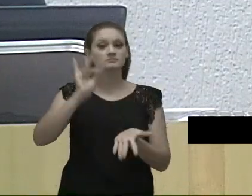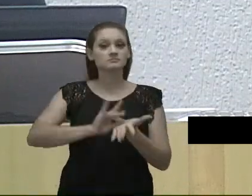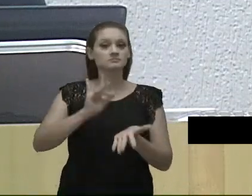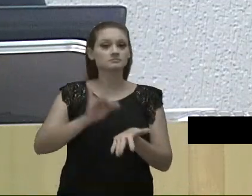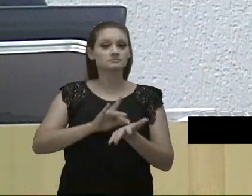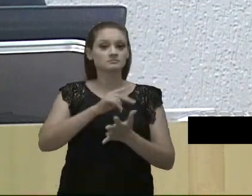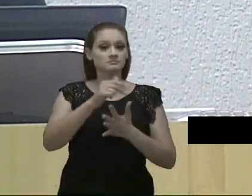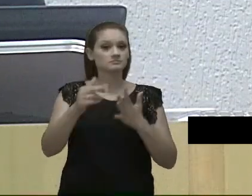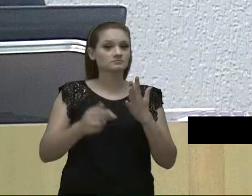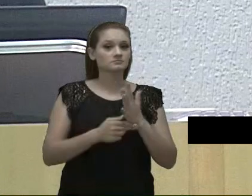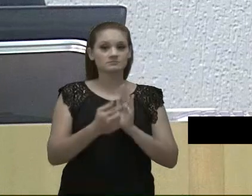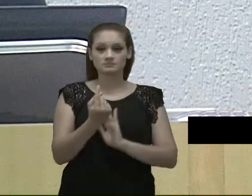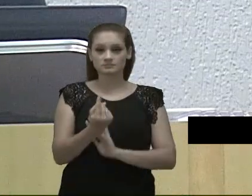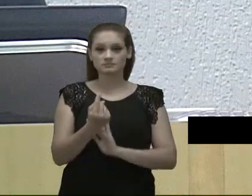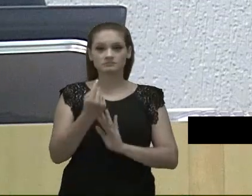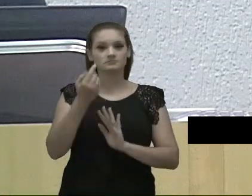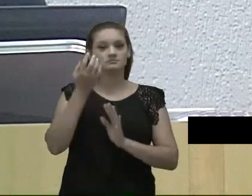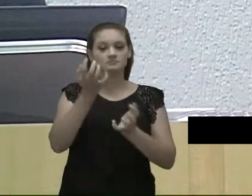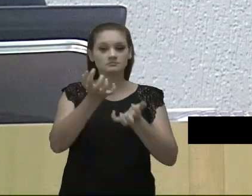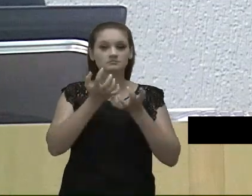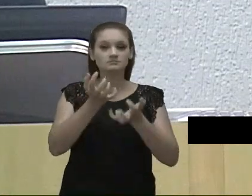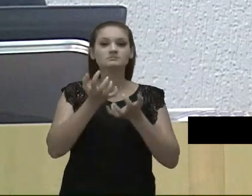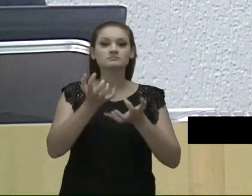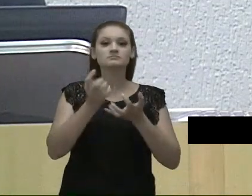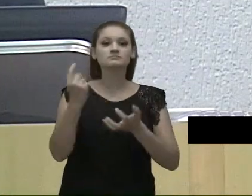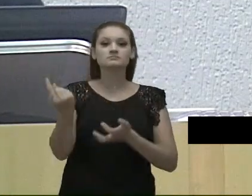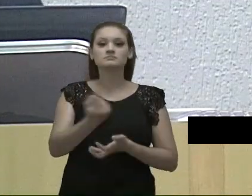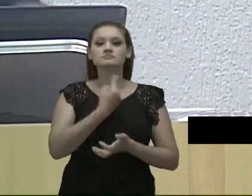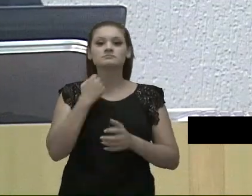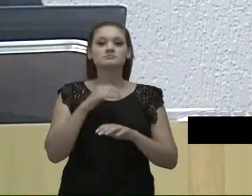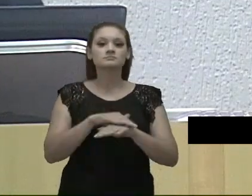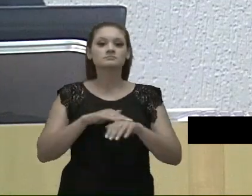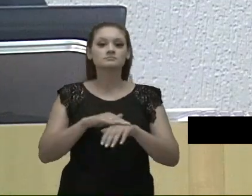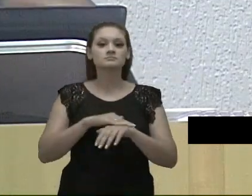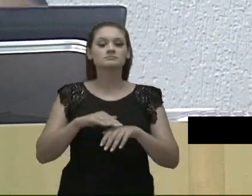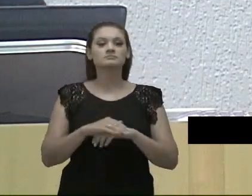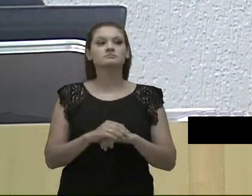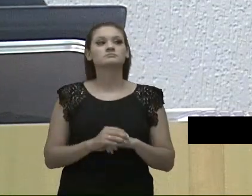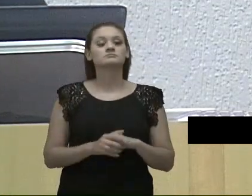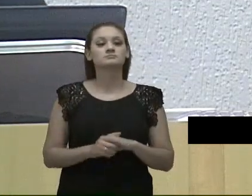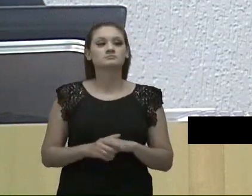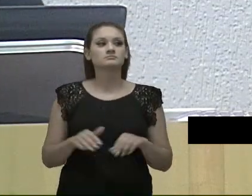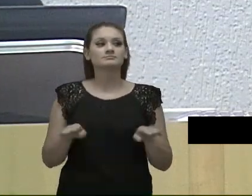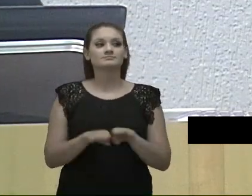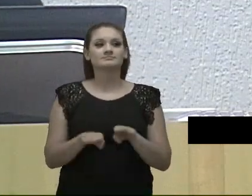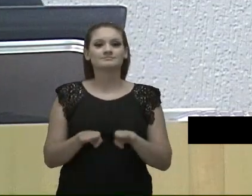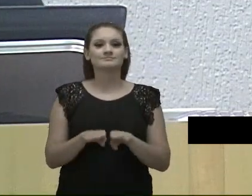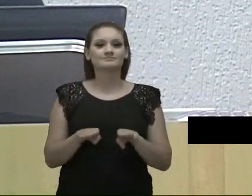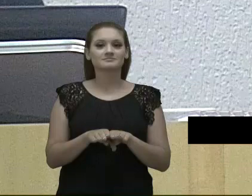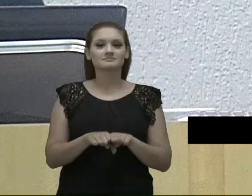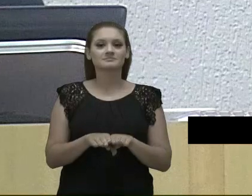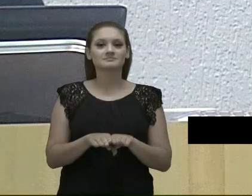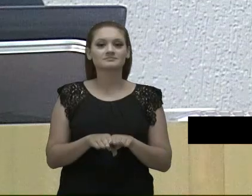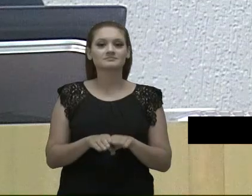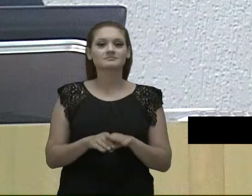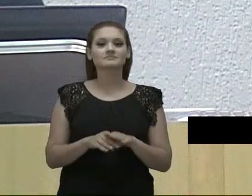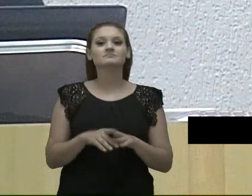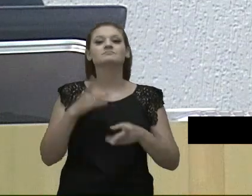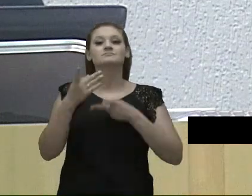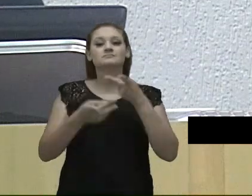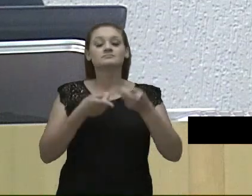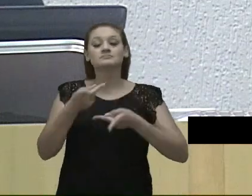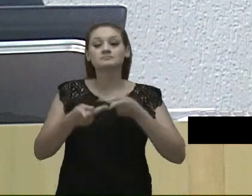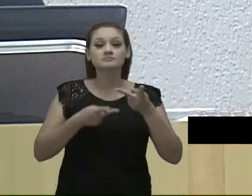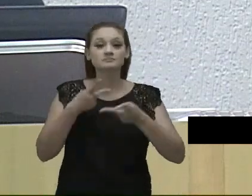São vários, não são um. Depois, se você quiser, a gente pode conversar sobre isso. E também... você afirmou aqui para